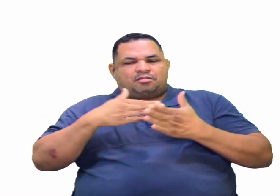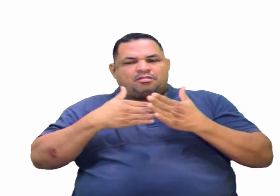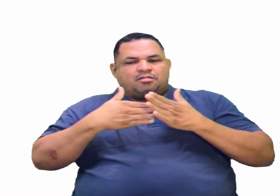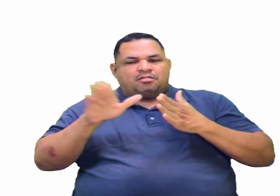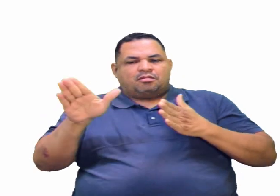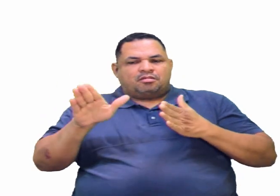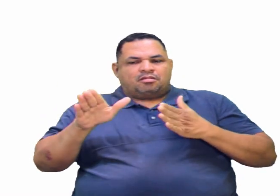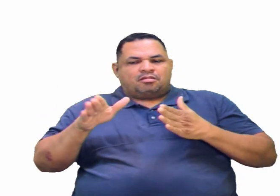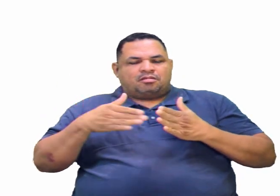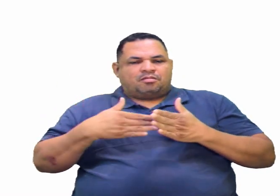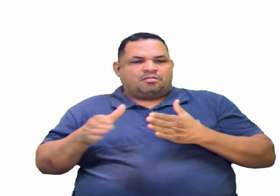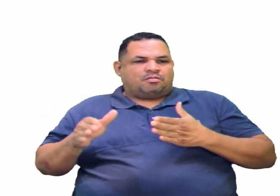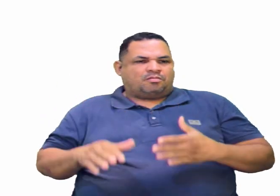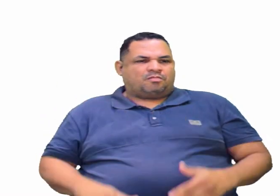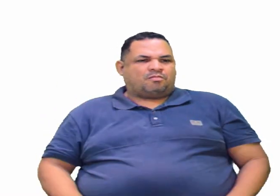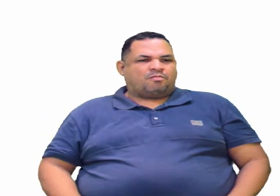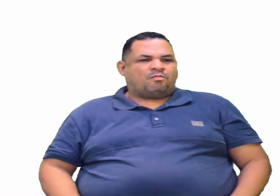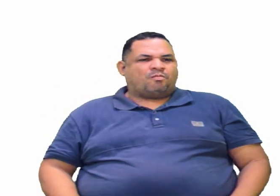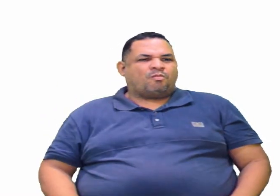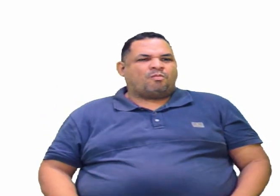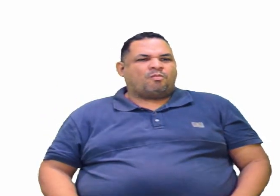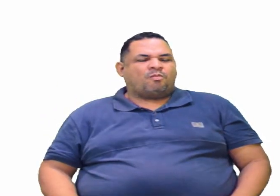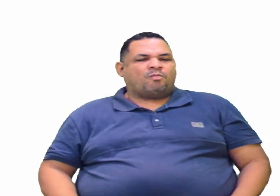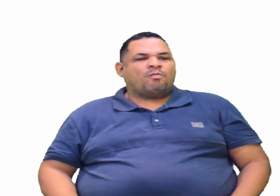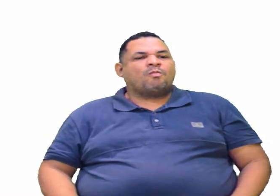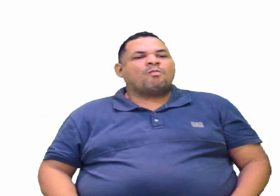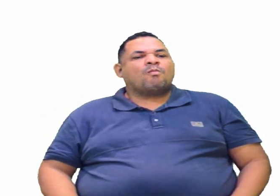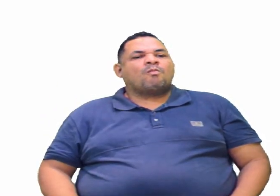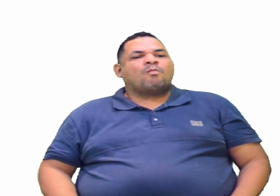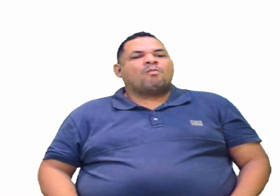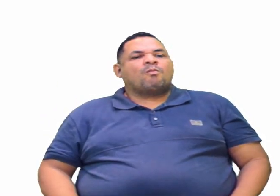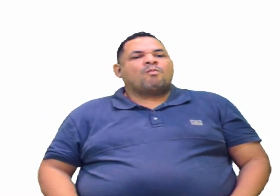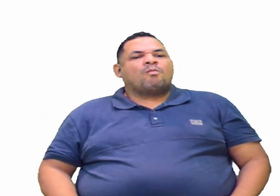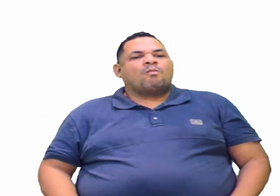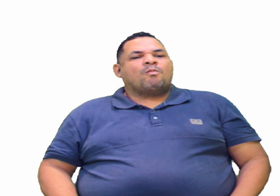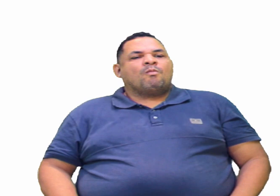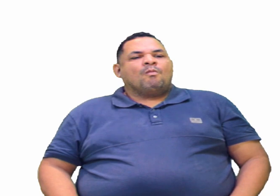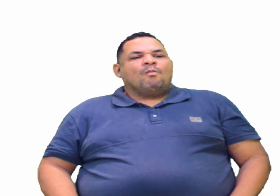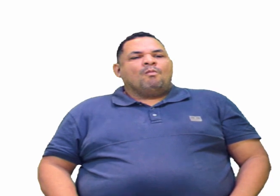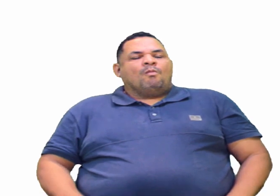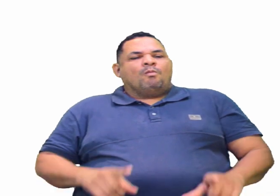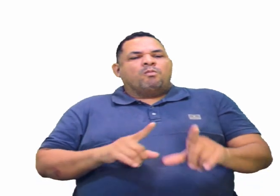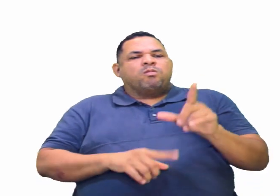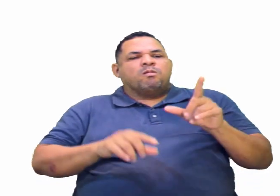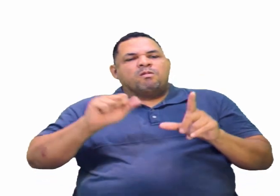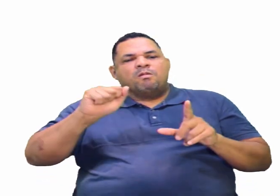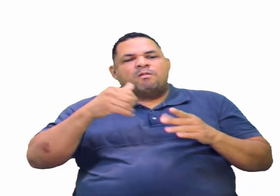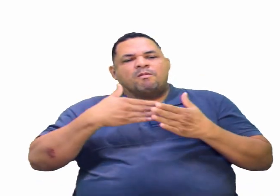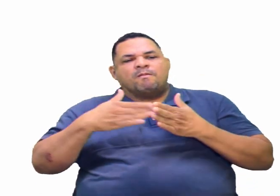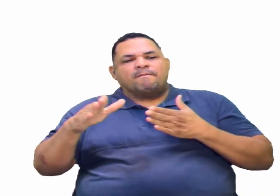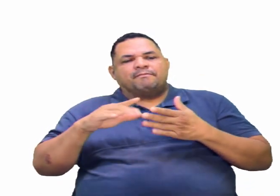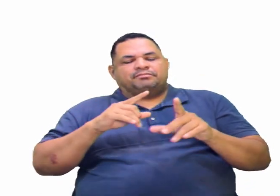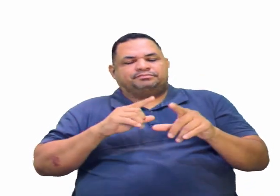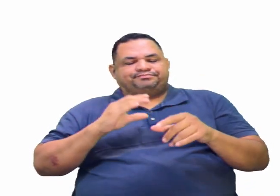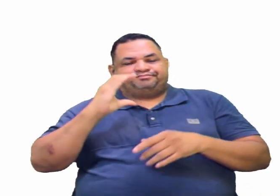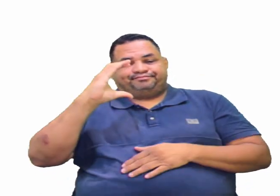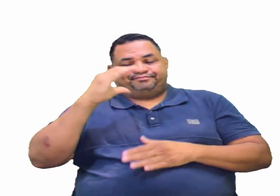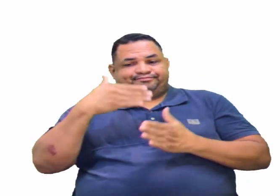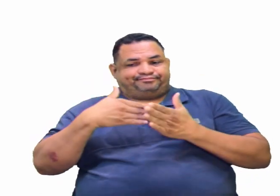elimina. Vamos eliminar a letra A. Quem mais? A letra C.